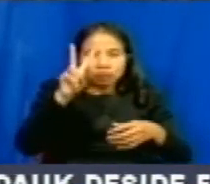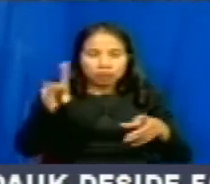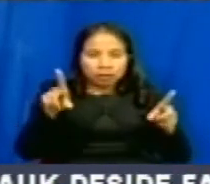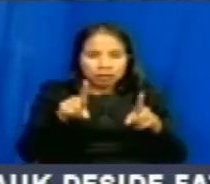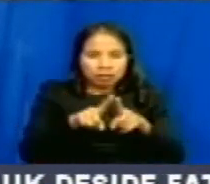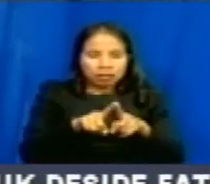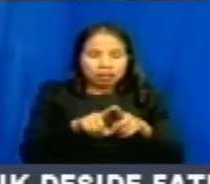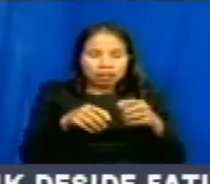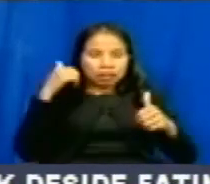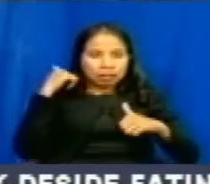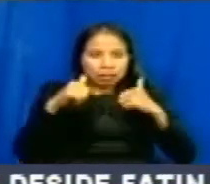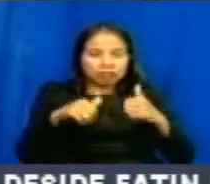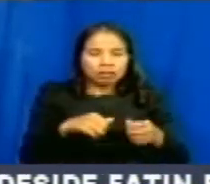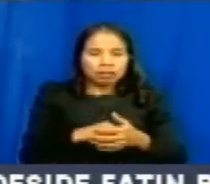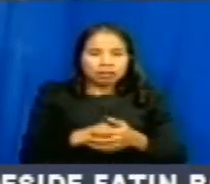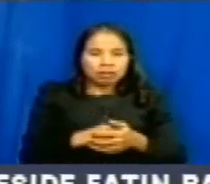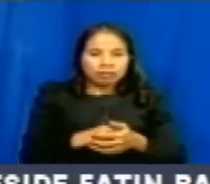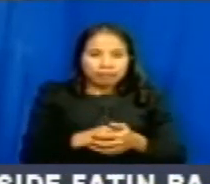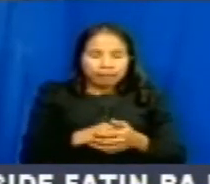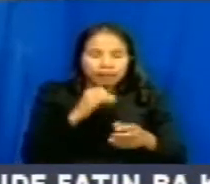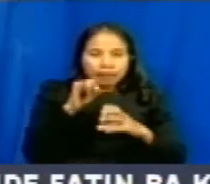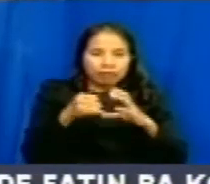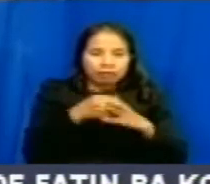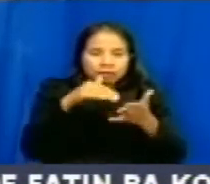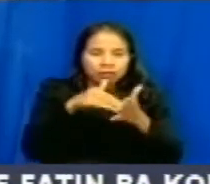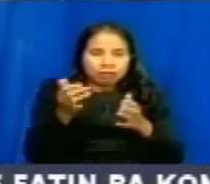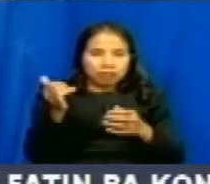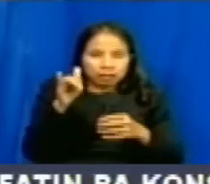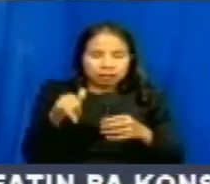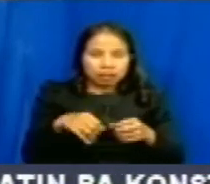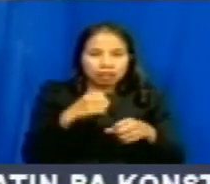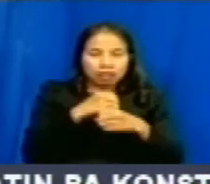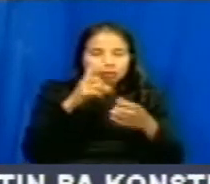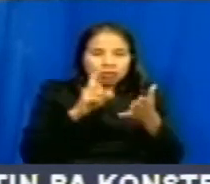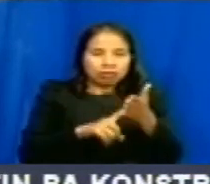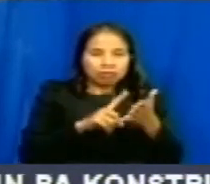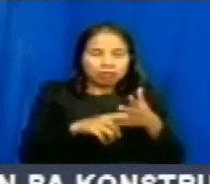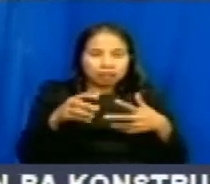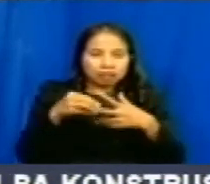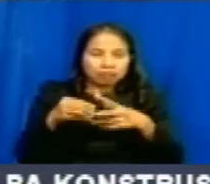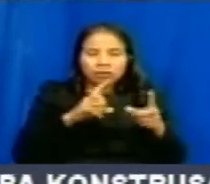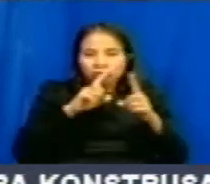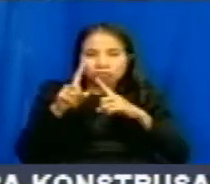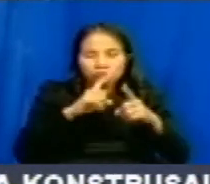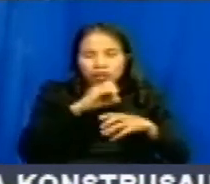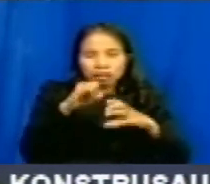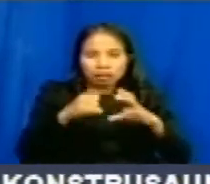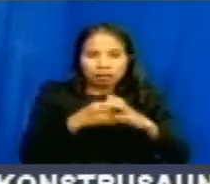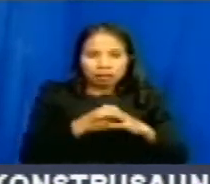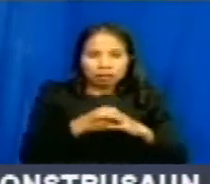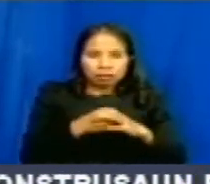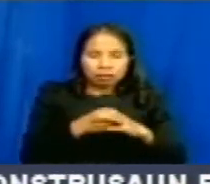Macahanesan. Atividade pedagógica deve envolver estudantes Sira. Halo debate científico, public speaking, inclui